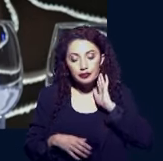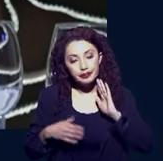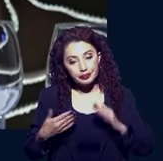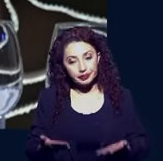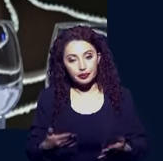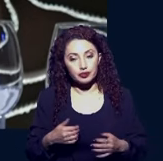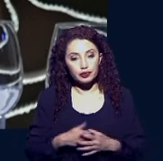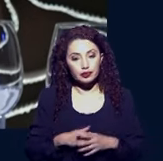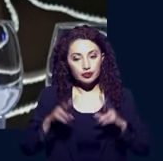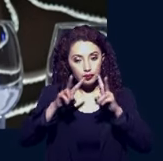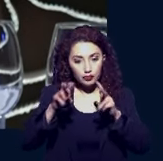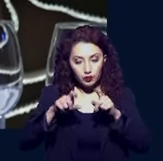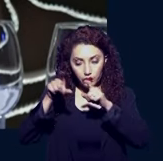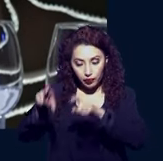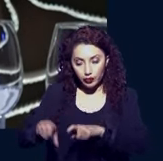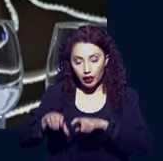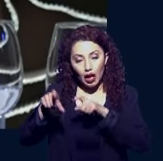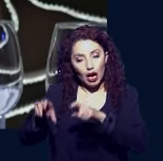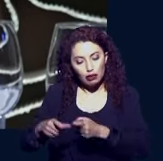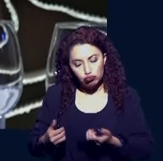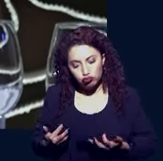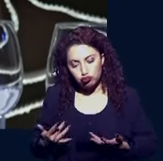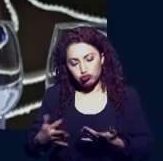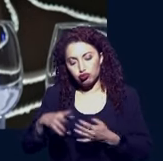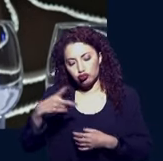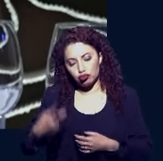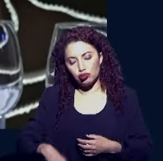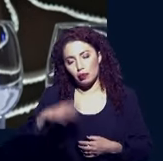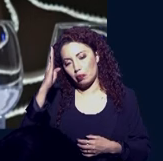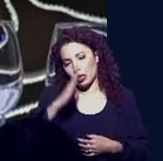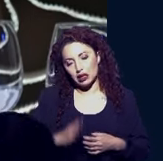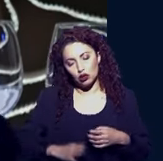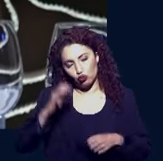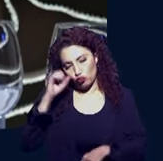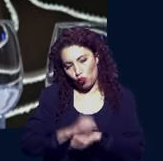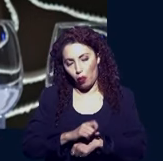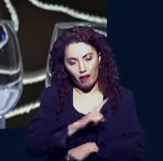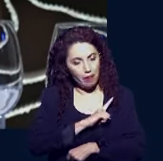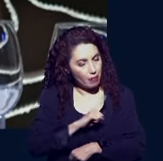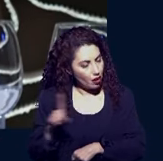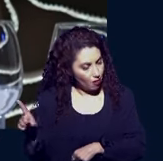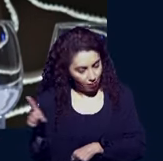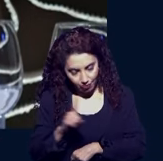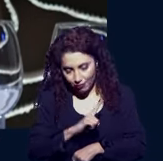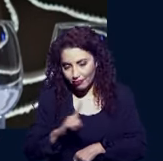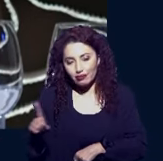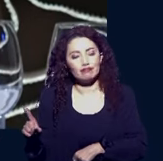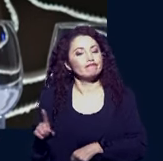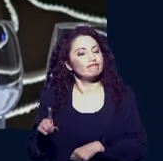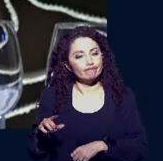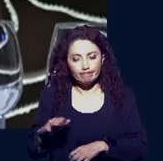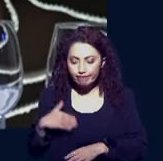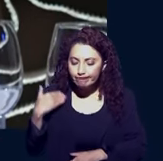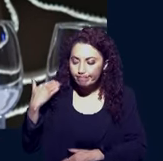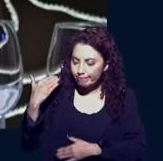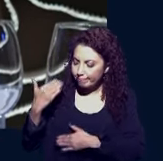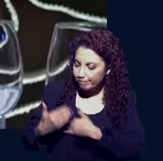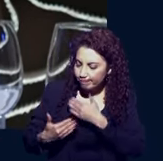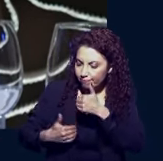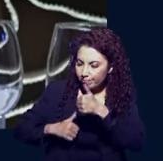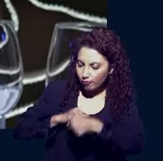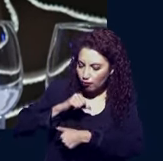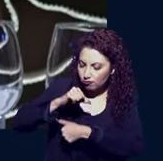acho que a agricultura brasileira não vai parar cada vez nós vamos ter eh ela tá cada dia mais profissionalizada cada vez